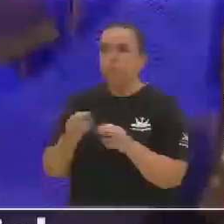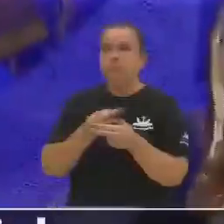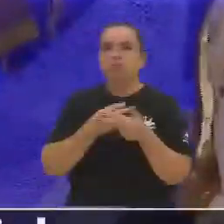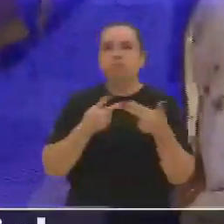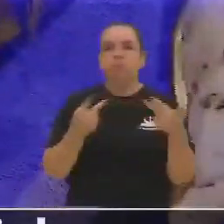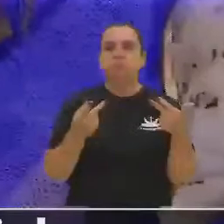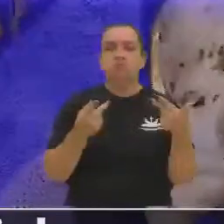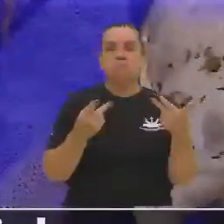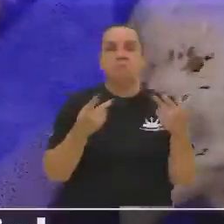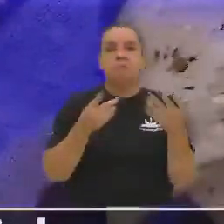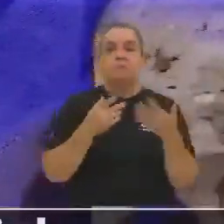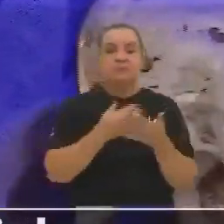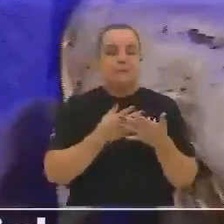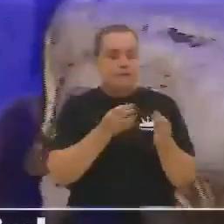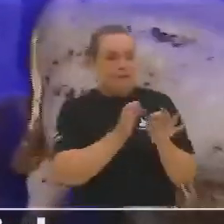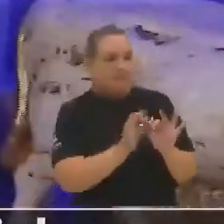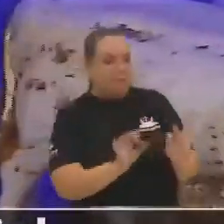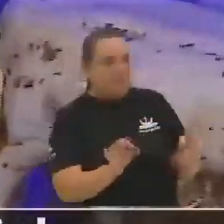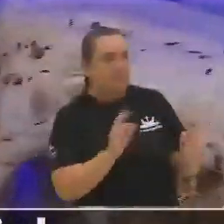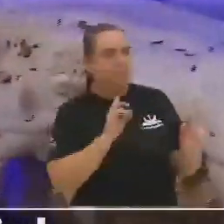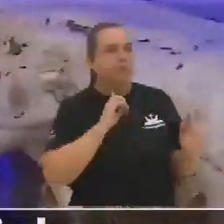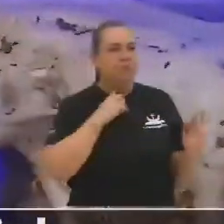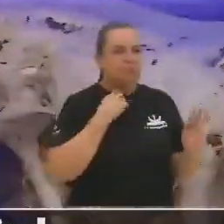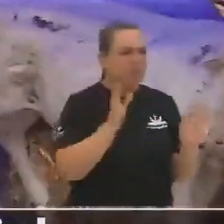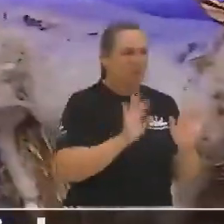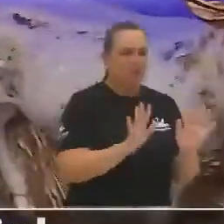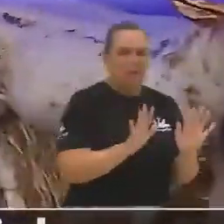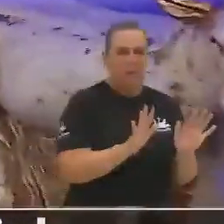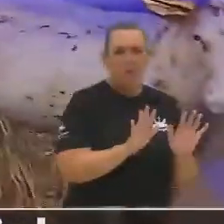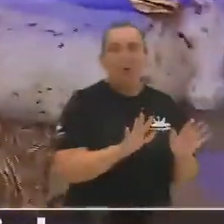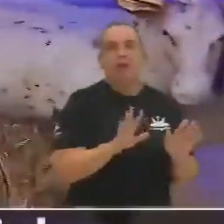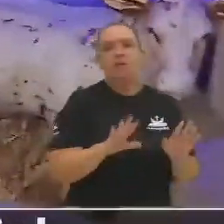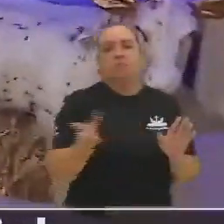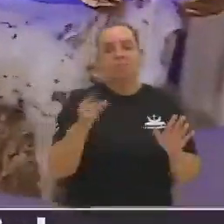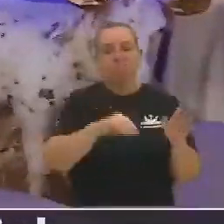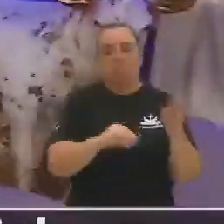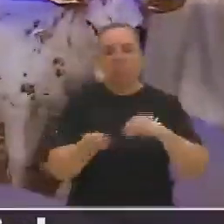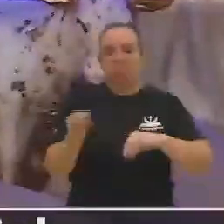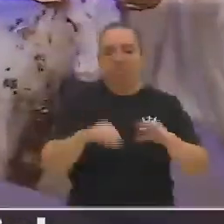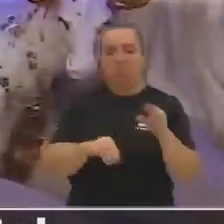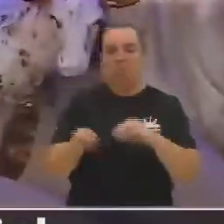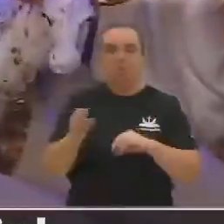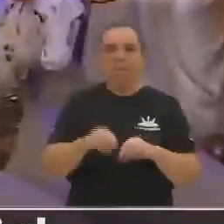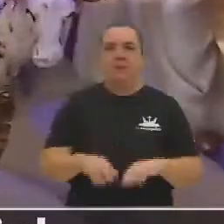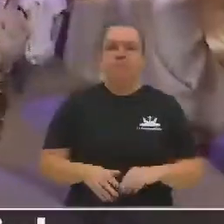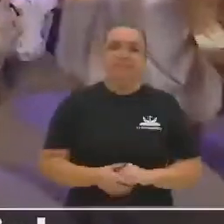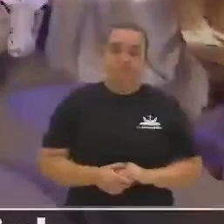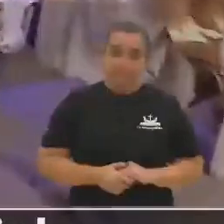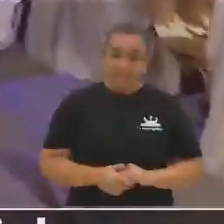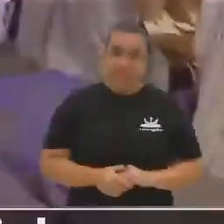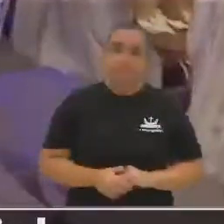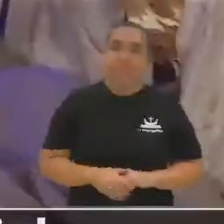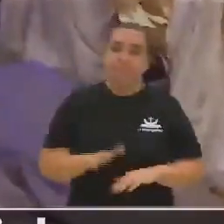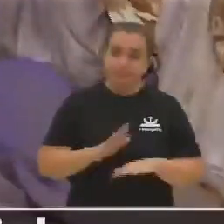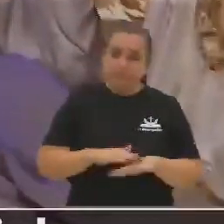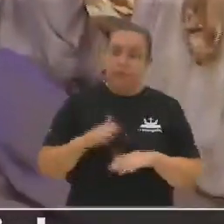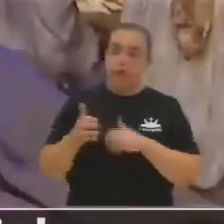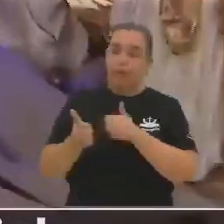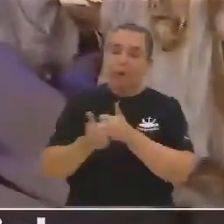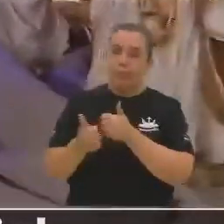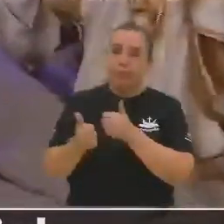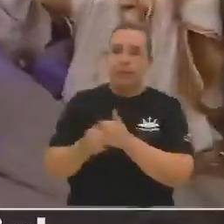sujas, o máximo de coisas assim completamente exóticas que nós colocarmos,